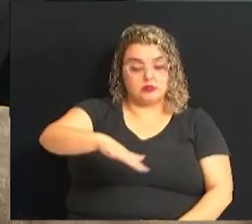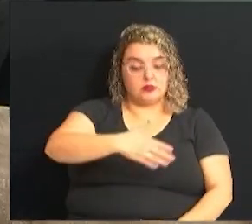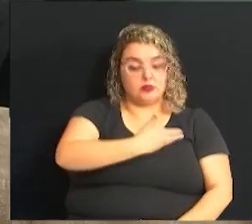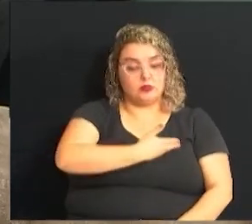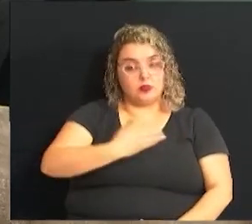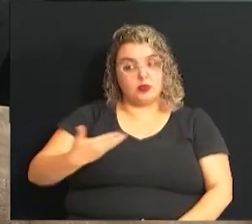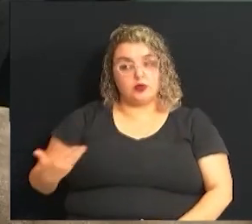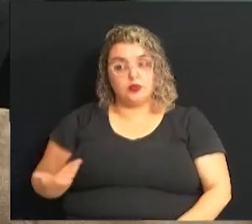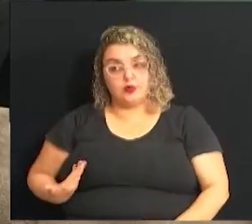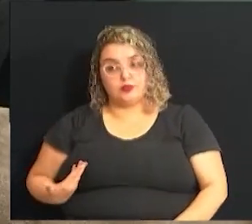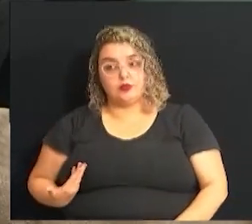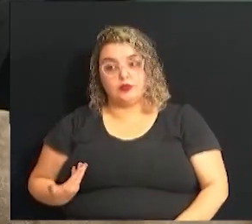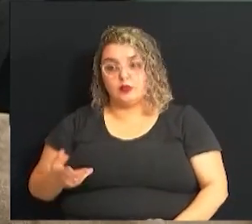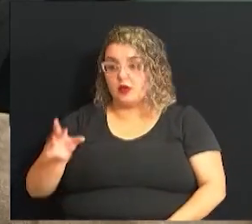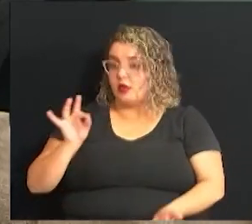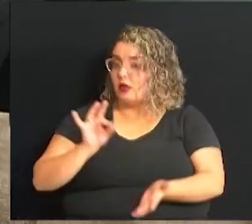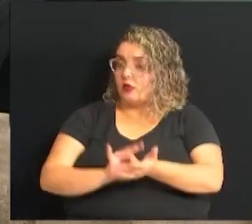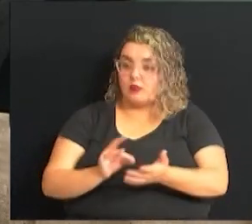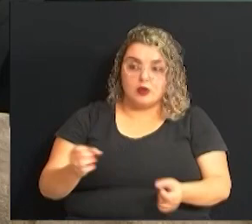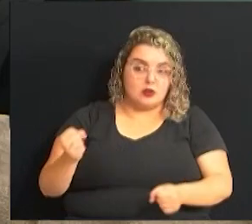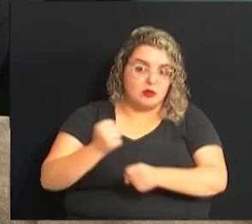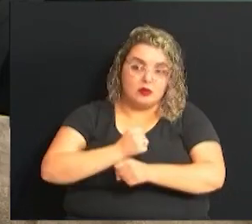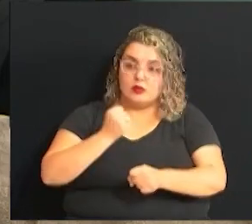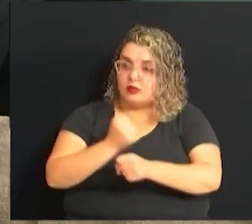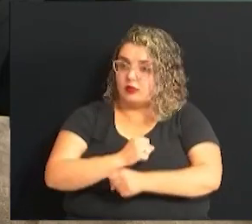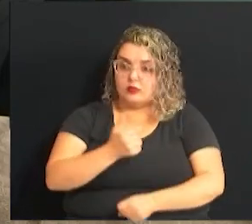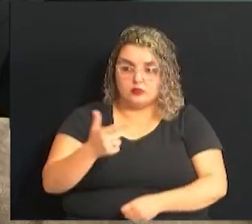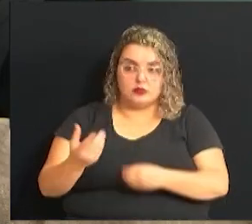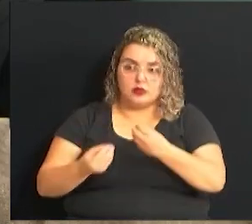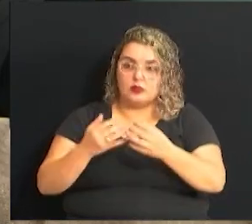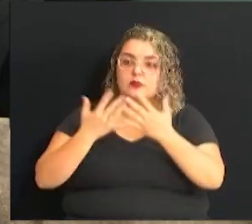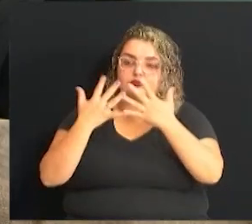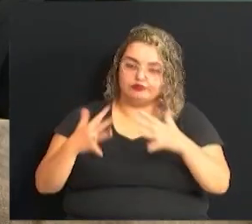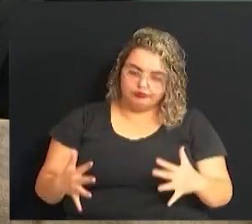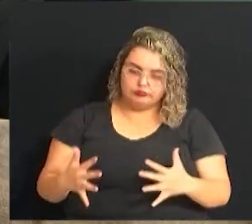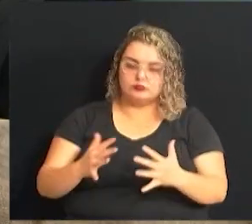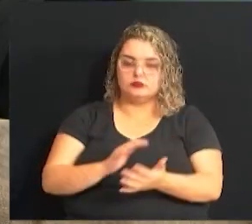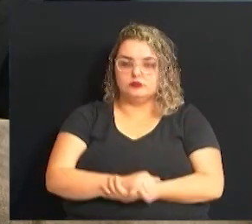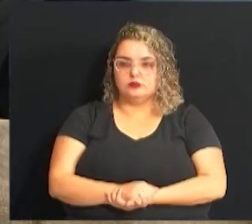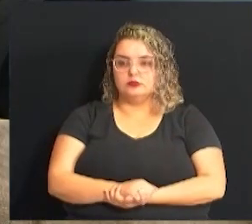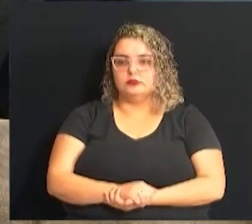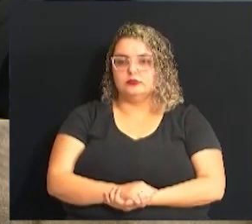se for área pública, realmente a construção é totalmente indevida e tem que ser demolida.